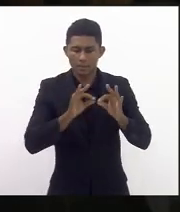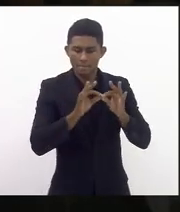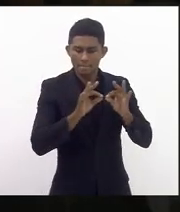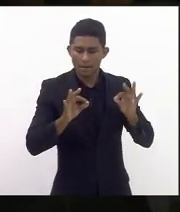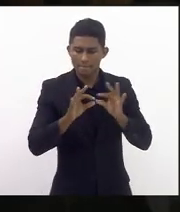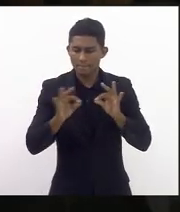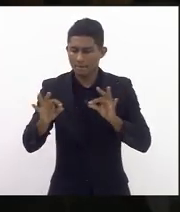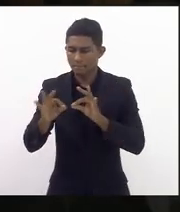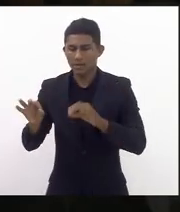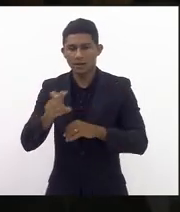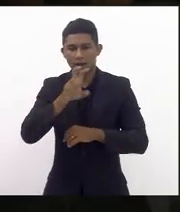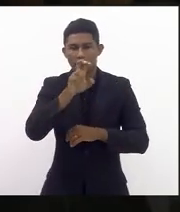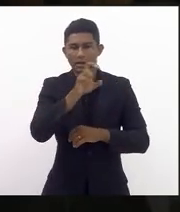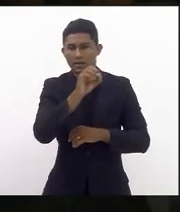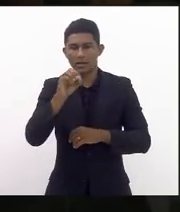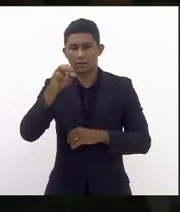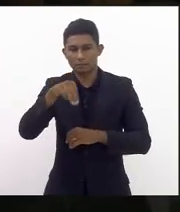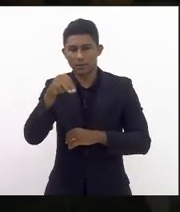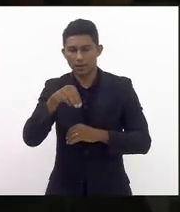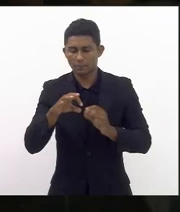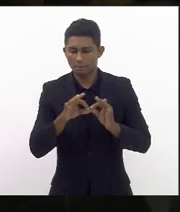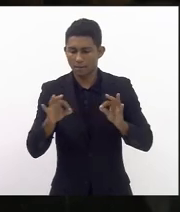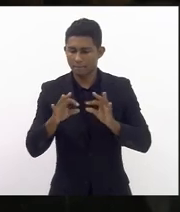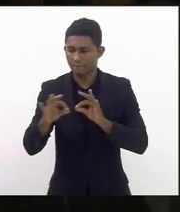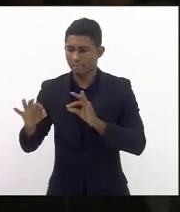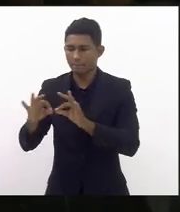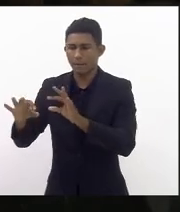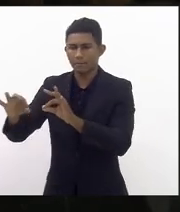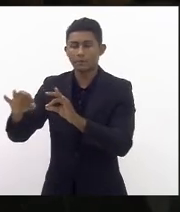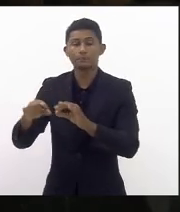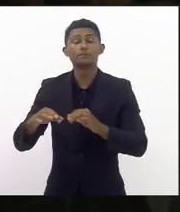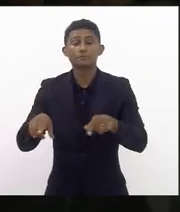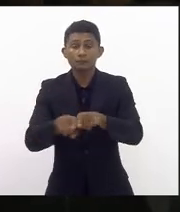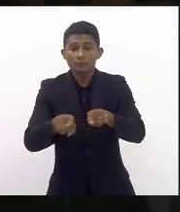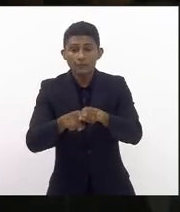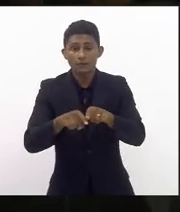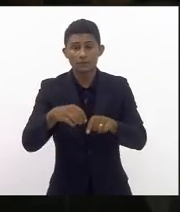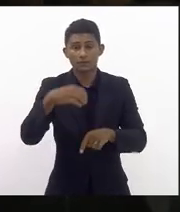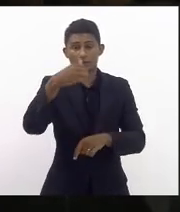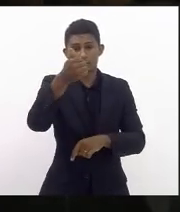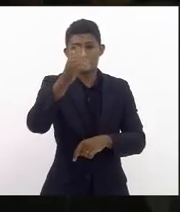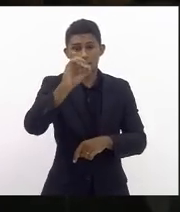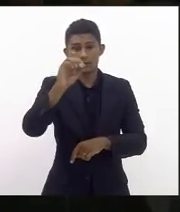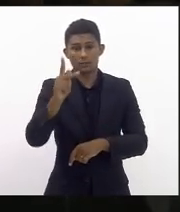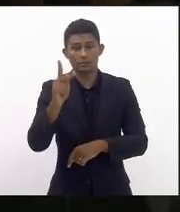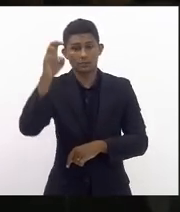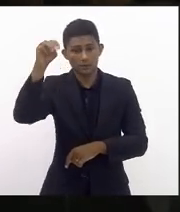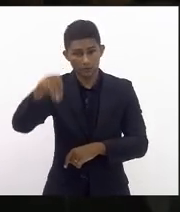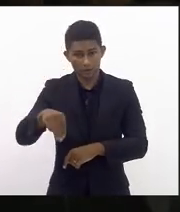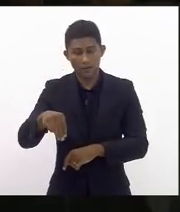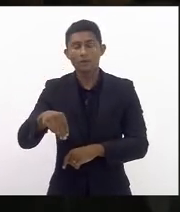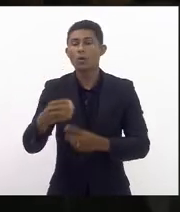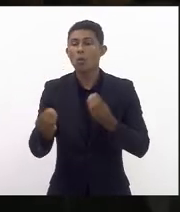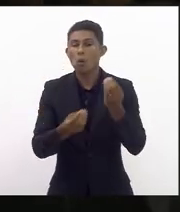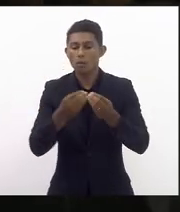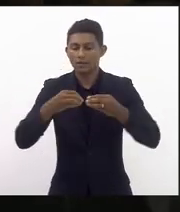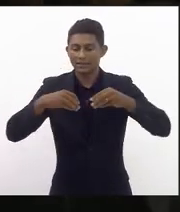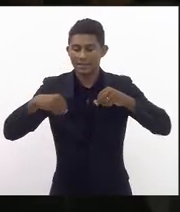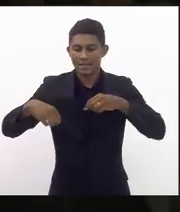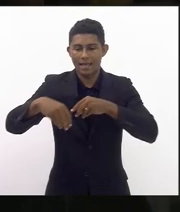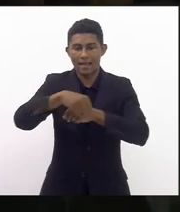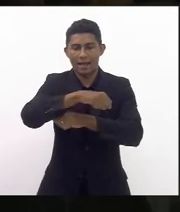metros, e os outros quase 10 quilômetros transitarão em terra, essas